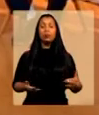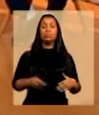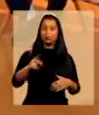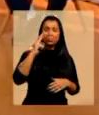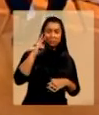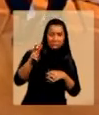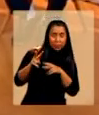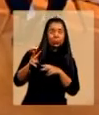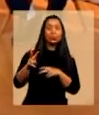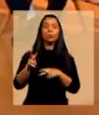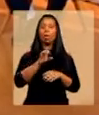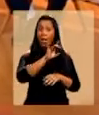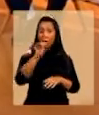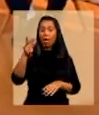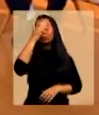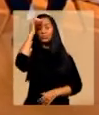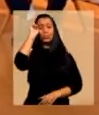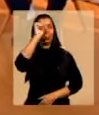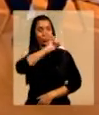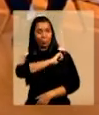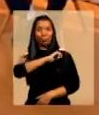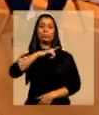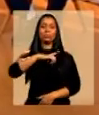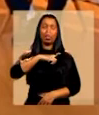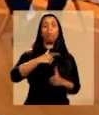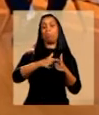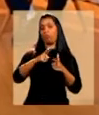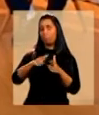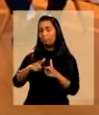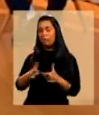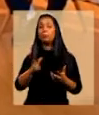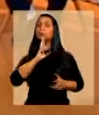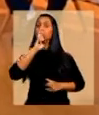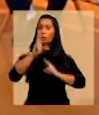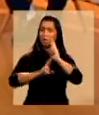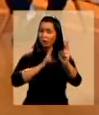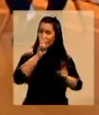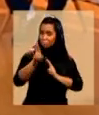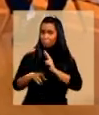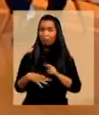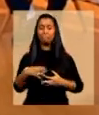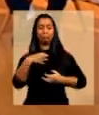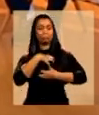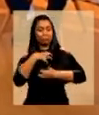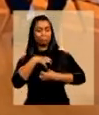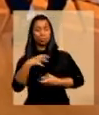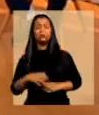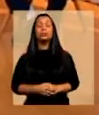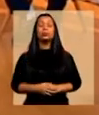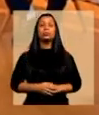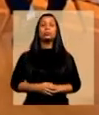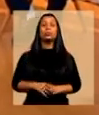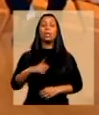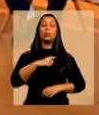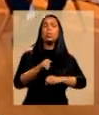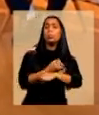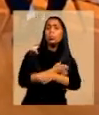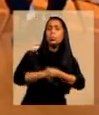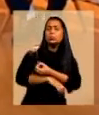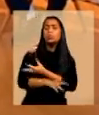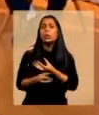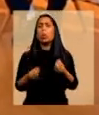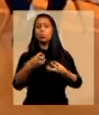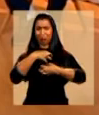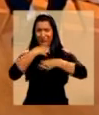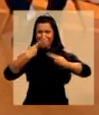Então, como você acabou de ver aí, cada Rio Pretense tem seu problema, sua solução, seu jogo de cintura. Amanda, o emocional,